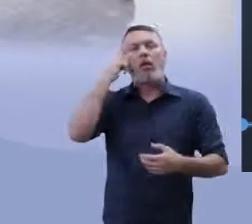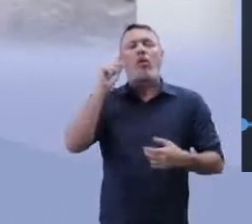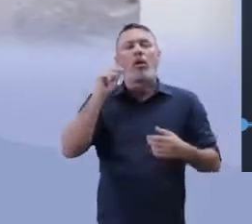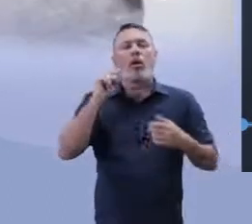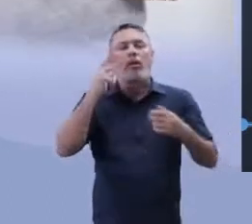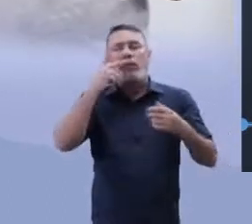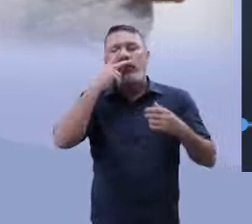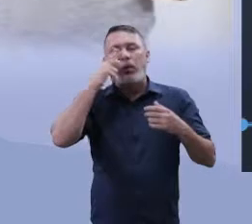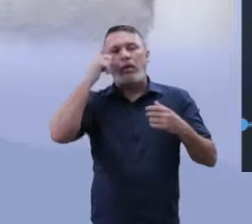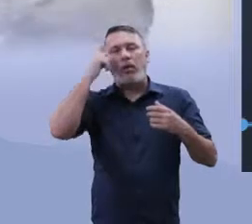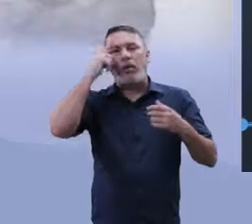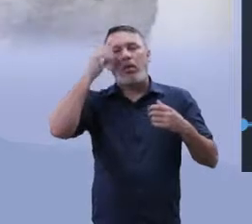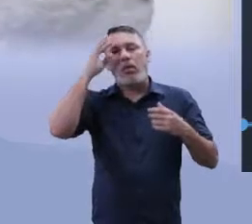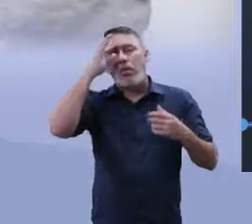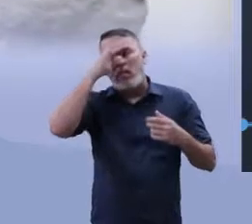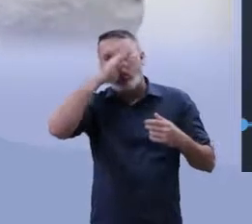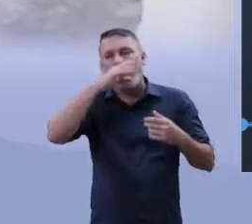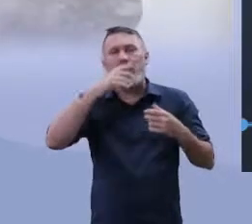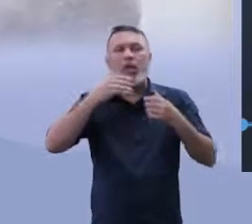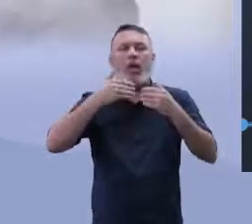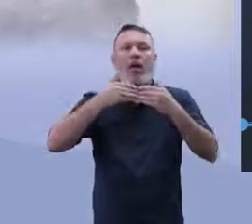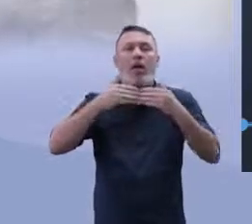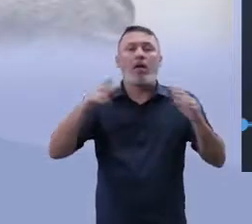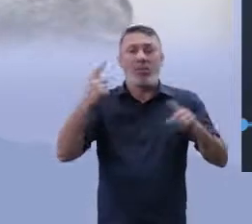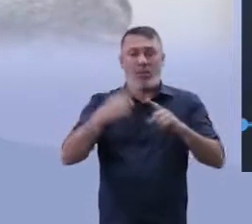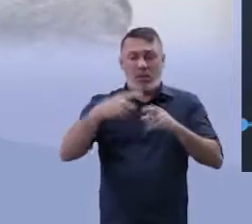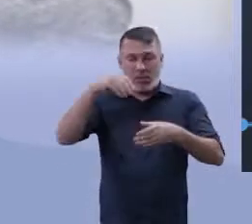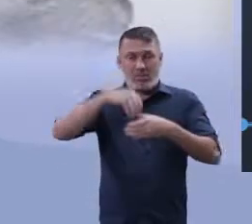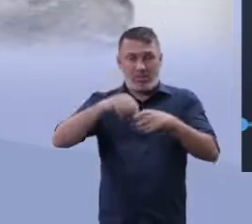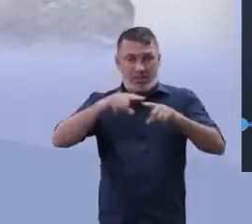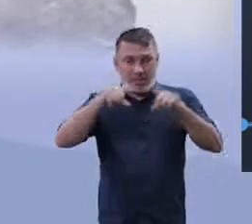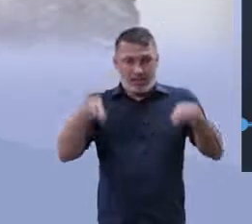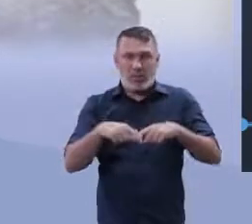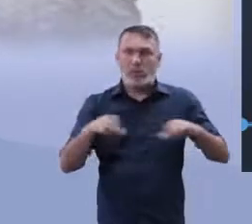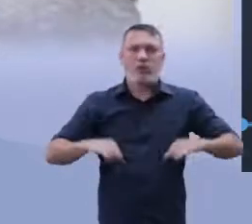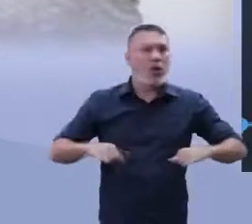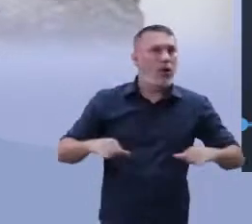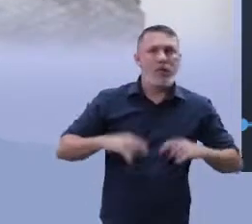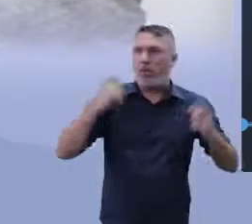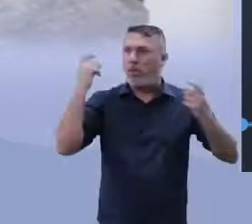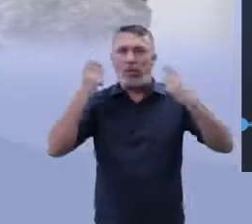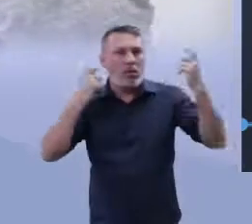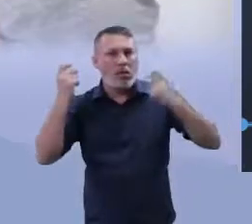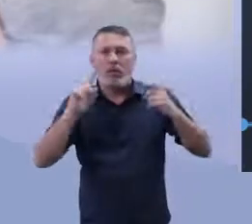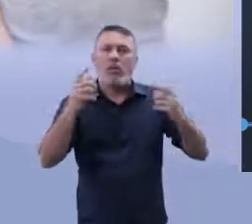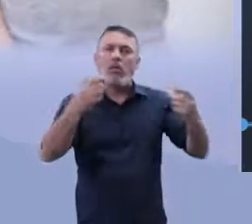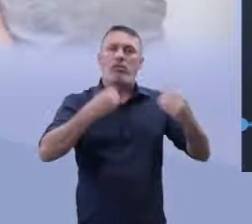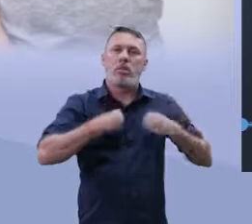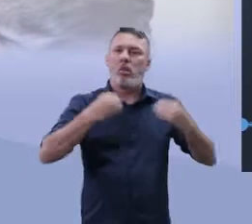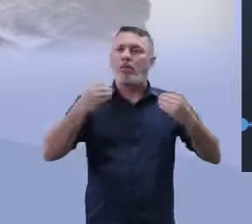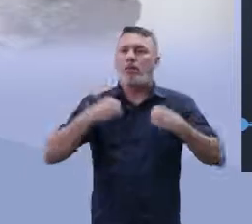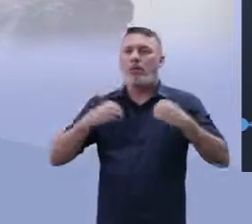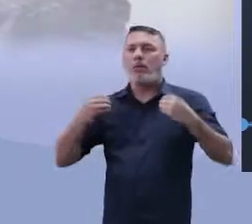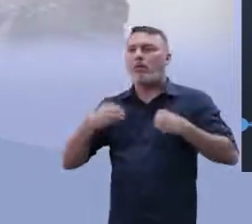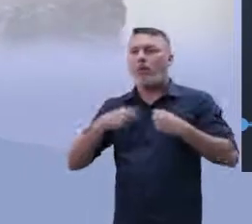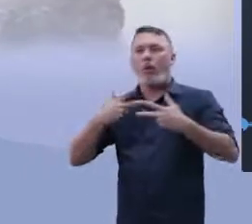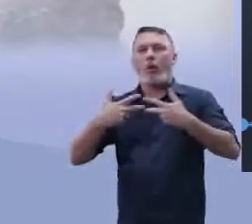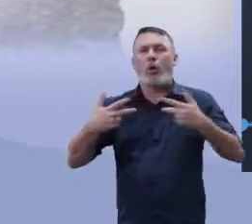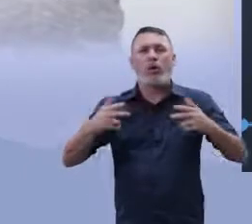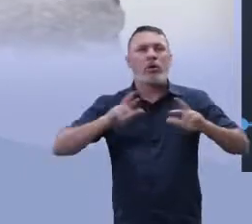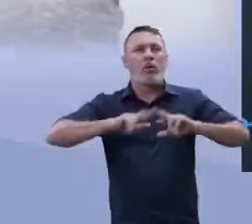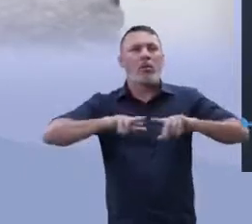criar ali, obviamente, parar com a violência, quebrar, romper essa violência dentro do sistema penitenciário, mas dar atividades